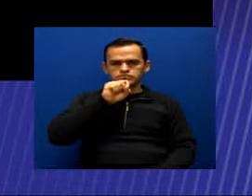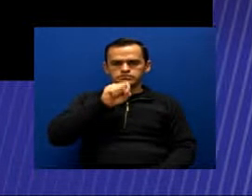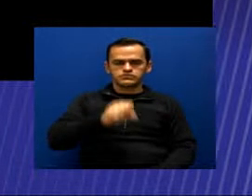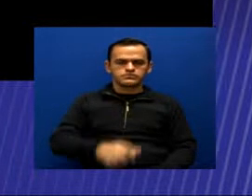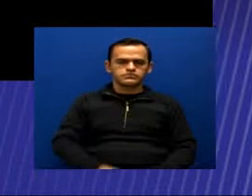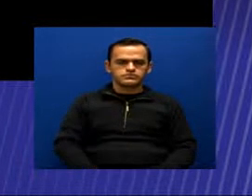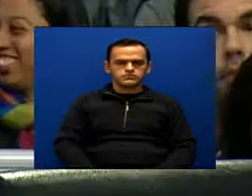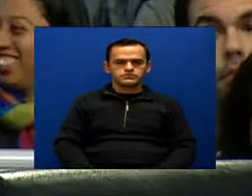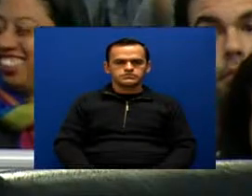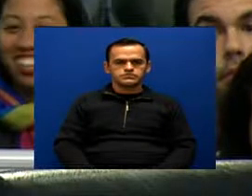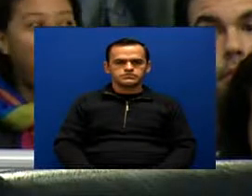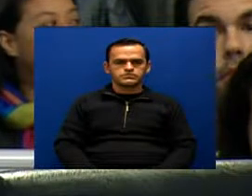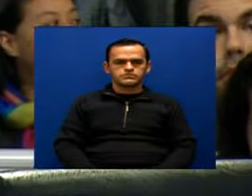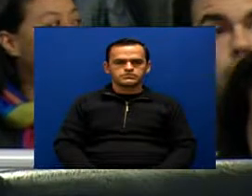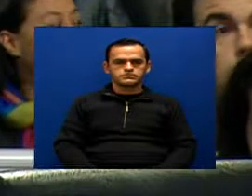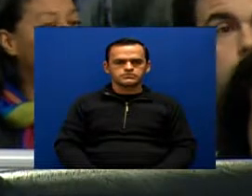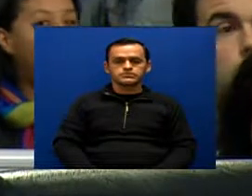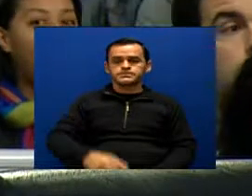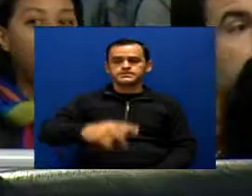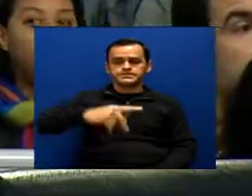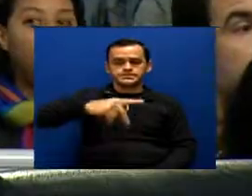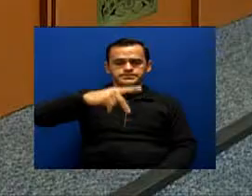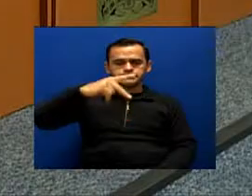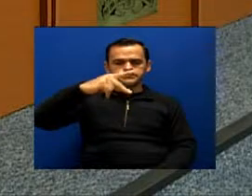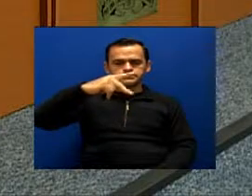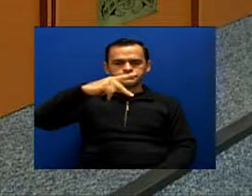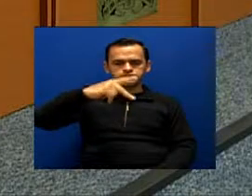Santos. Presidente.